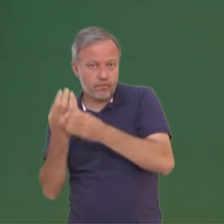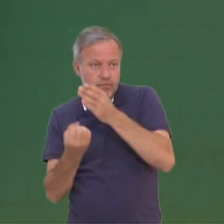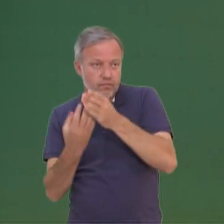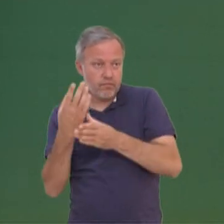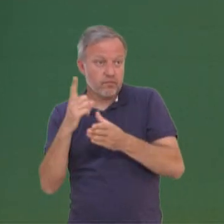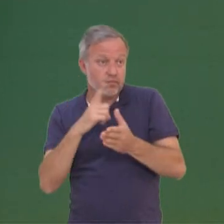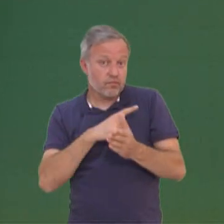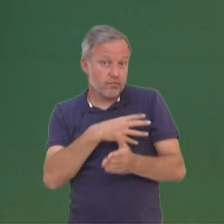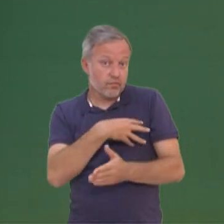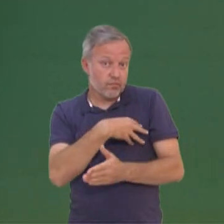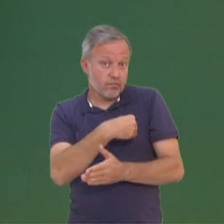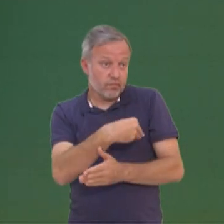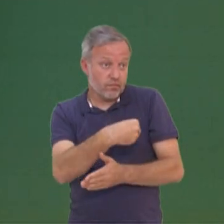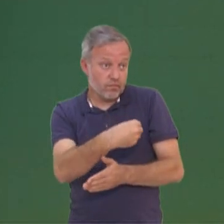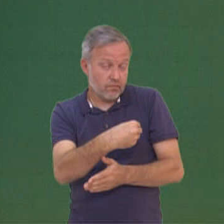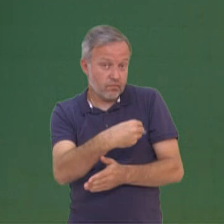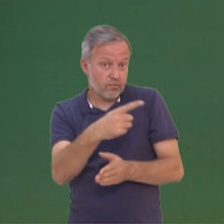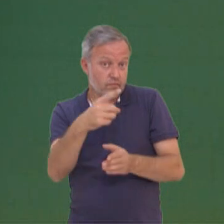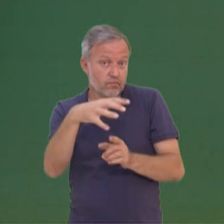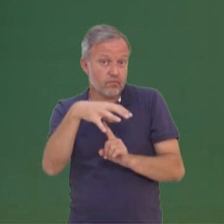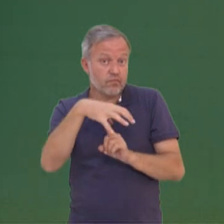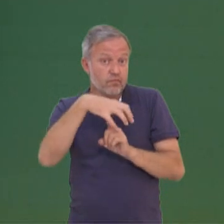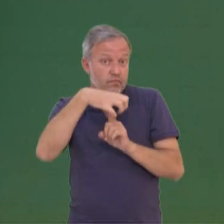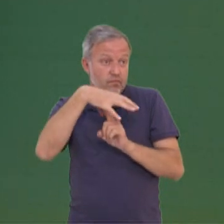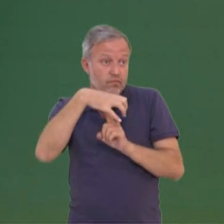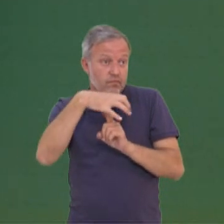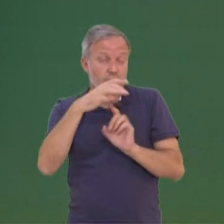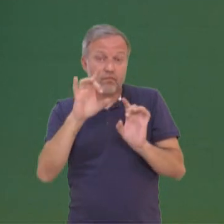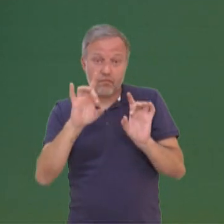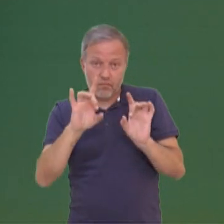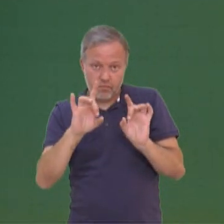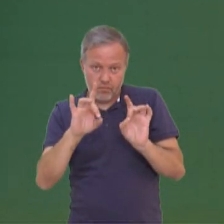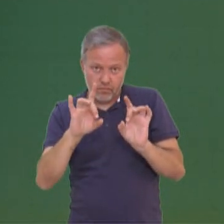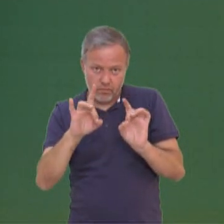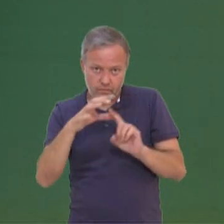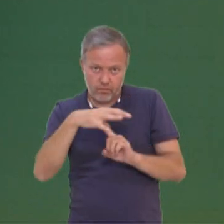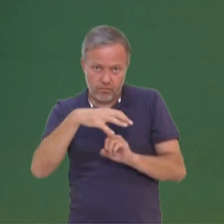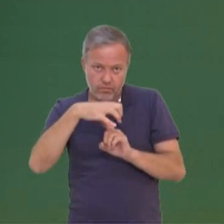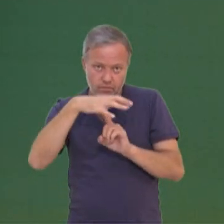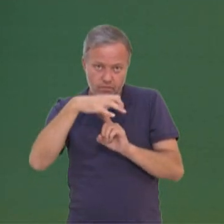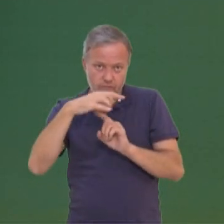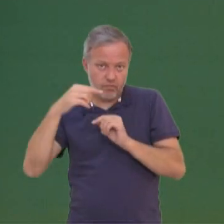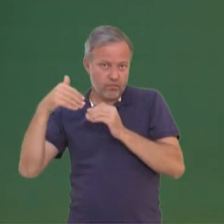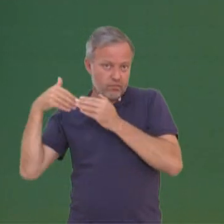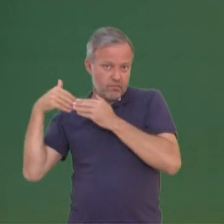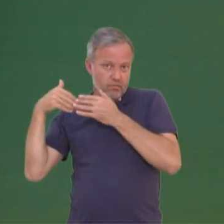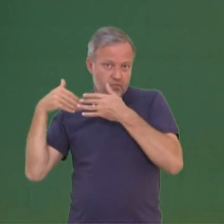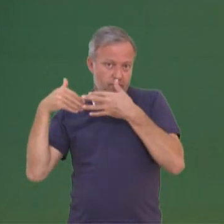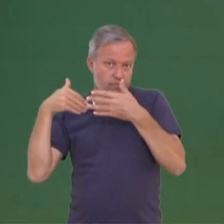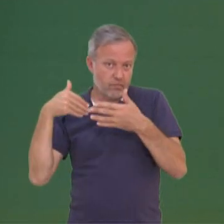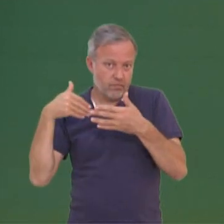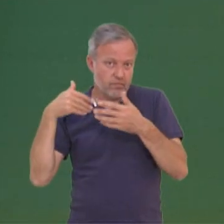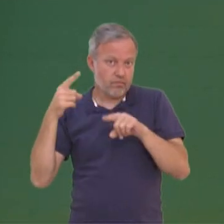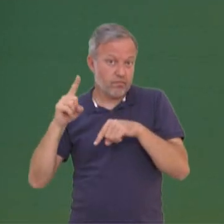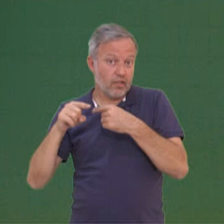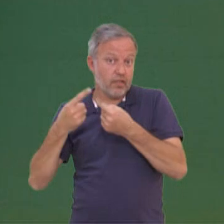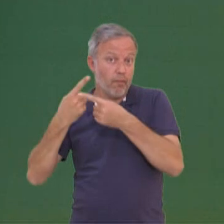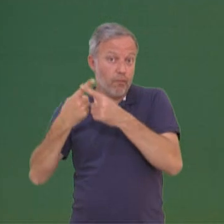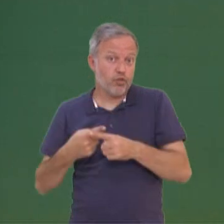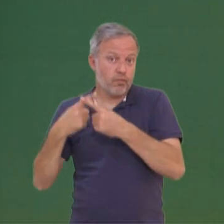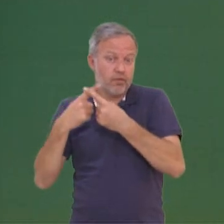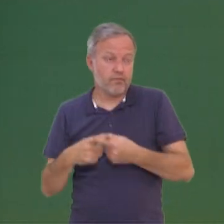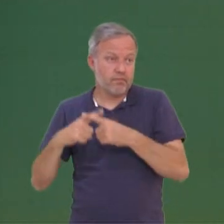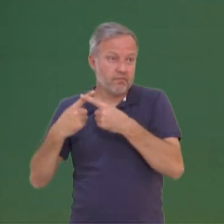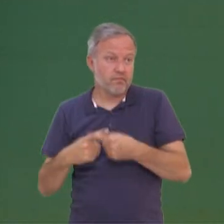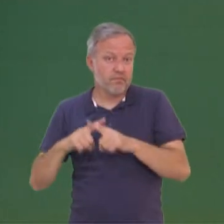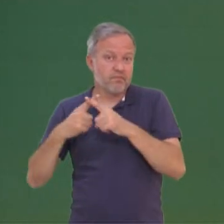ancestral em comum. Isso é interessante nos fungos, que cada tipo de ancestral de fungo tinha uma técnica reprodutiva e eles mantêm essa